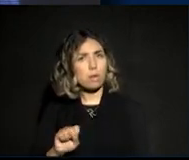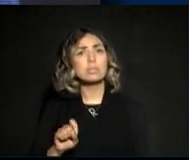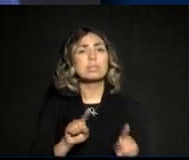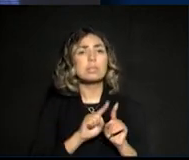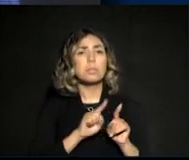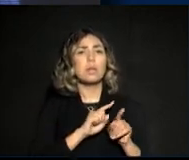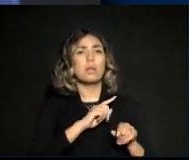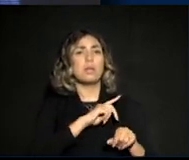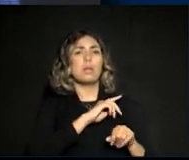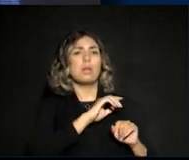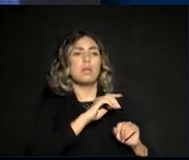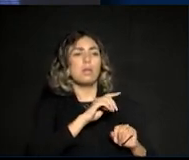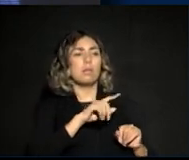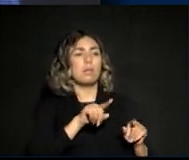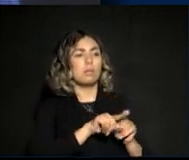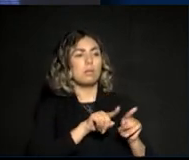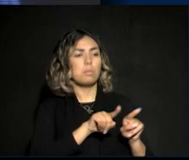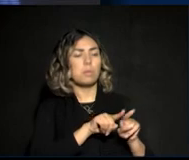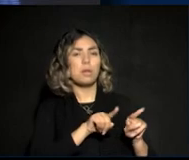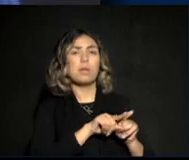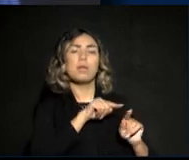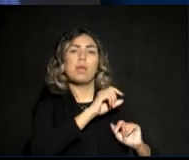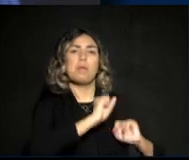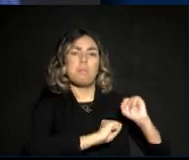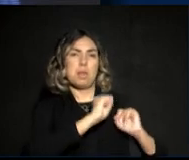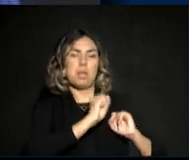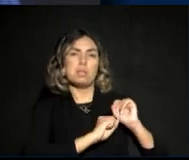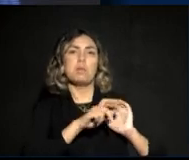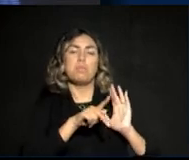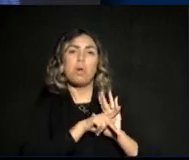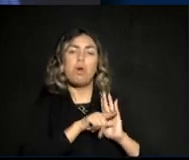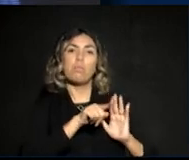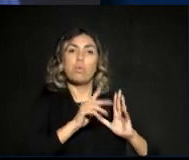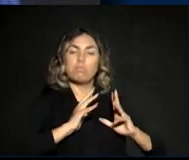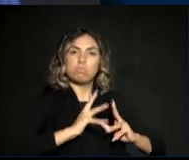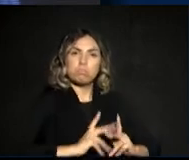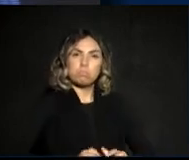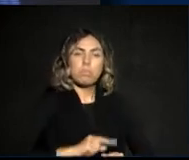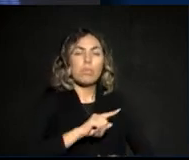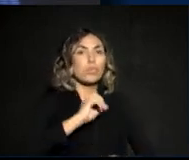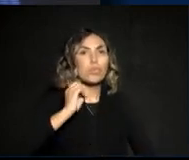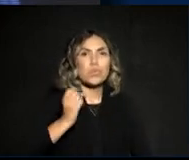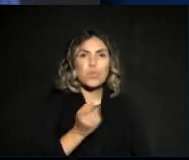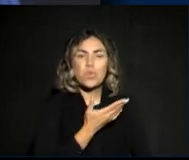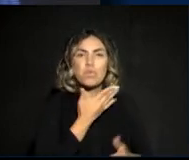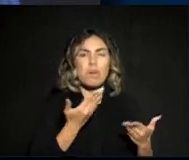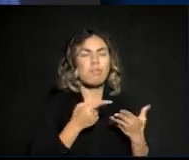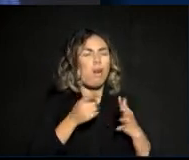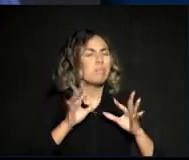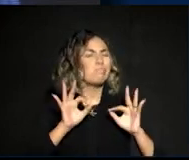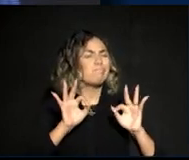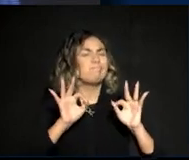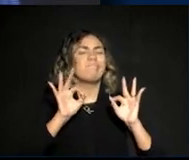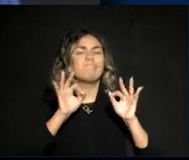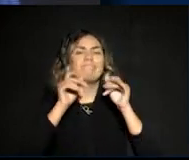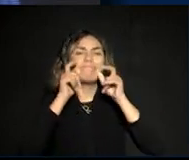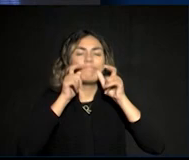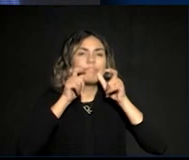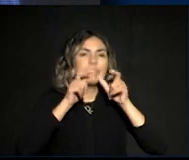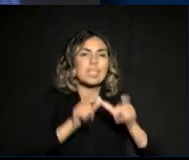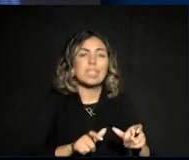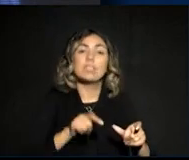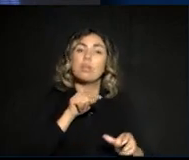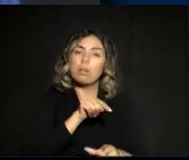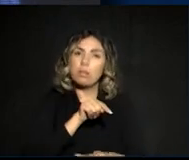empresas né e Fundos estrangeiros O saneamento básico que aliás é um Novo Eldorado algo super interessante e